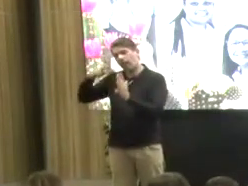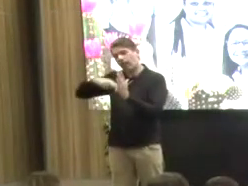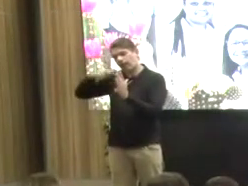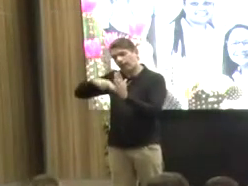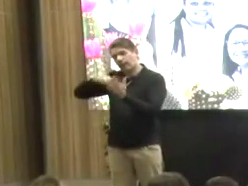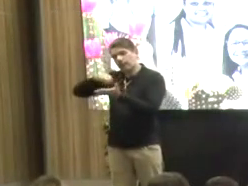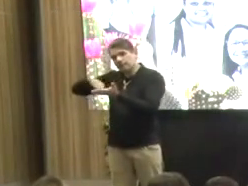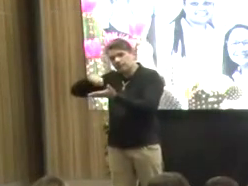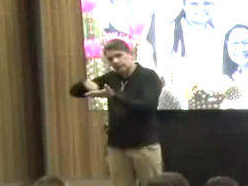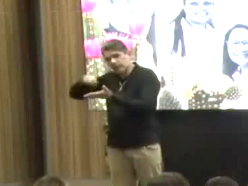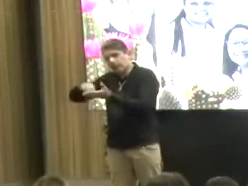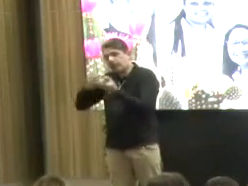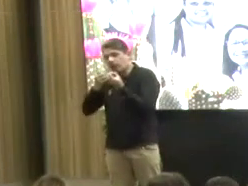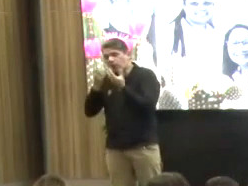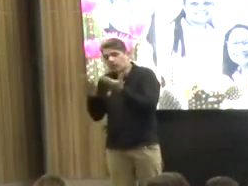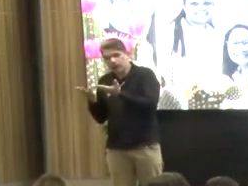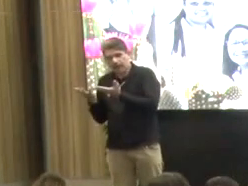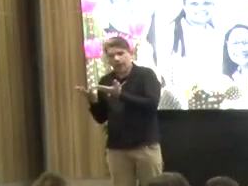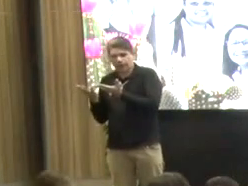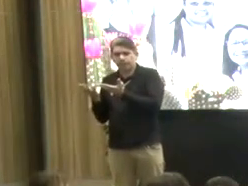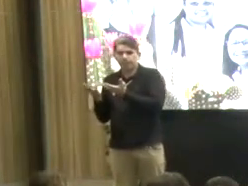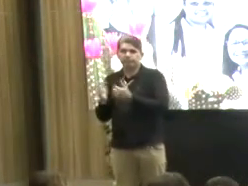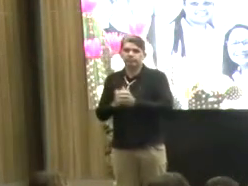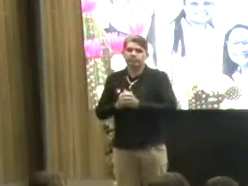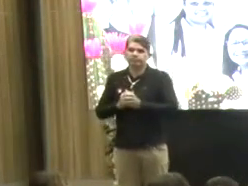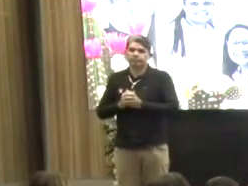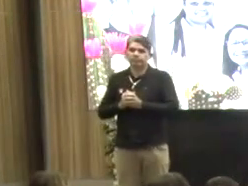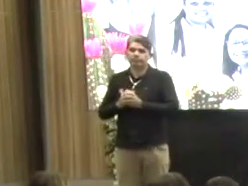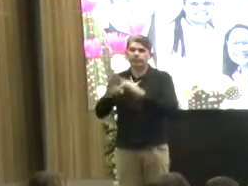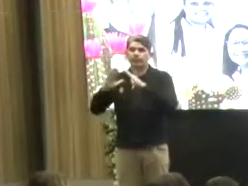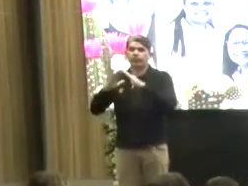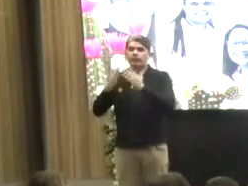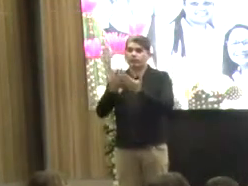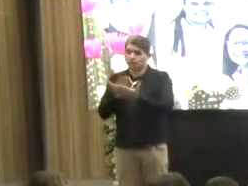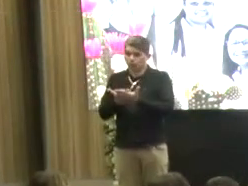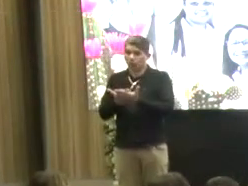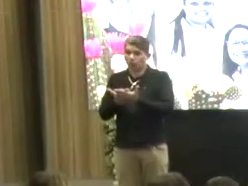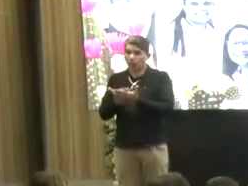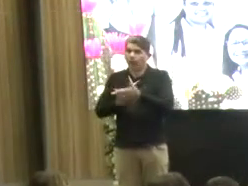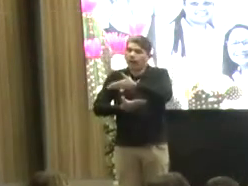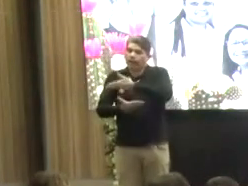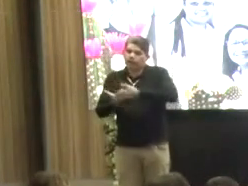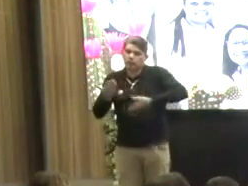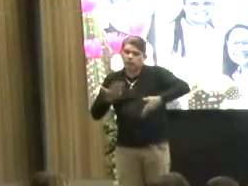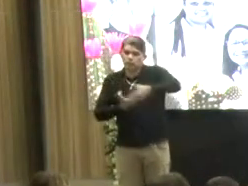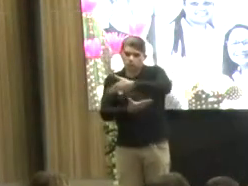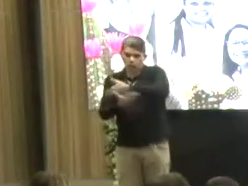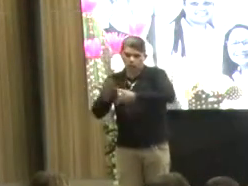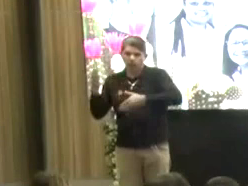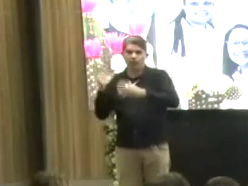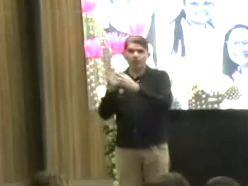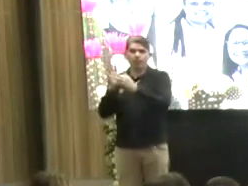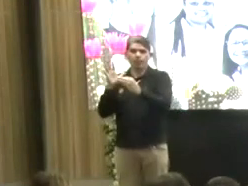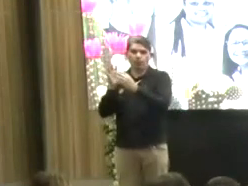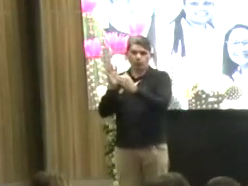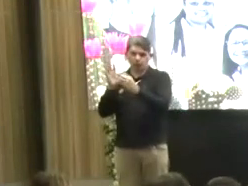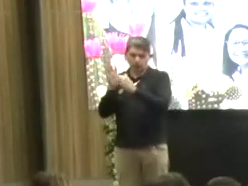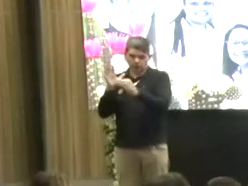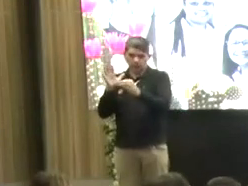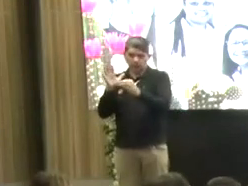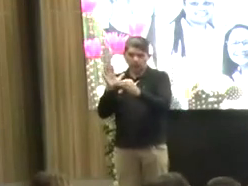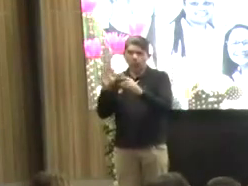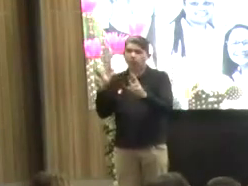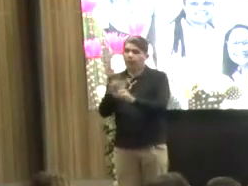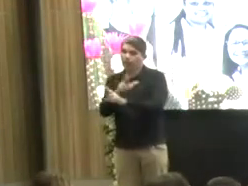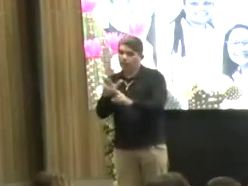escrevessem e contassem. Então é uma escola muito articulada com este modelo, esse modo e essa relação